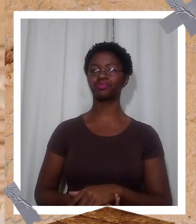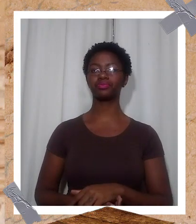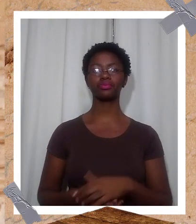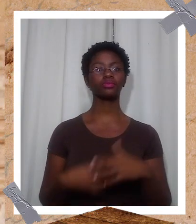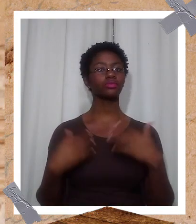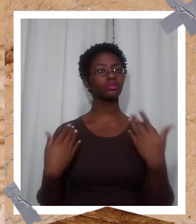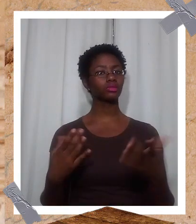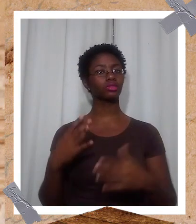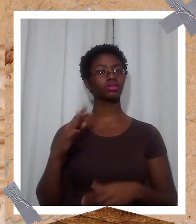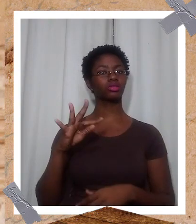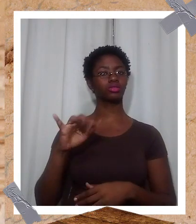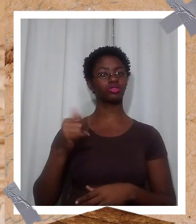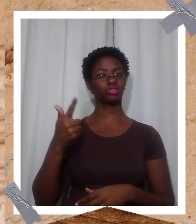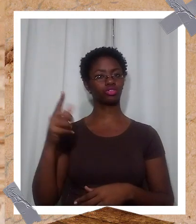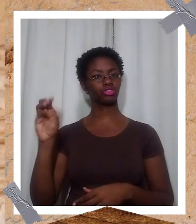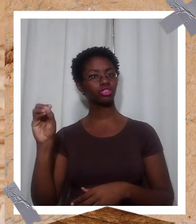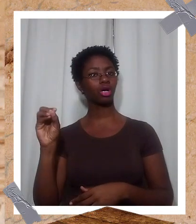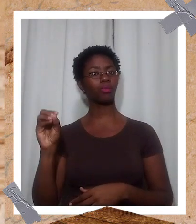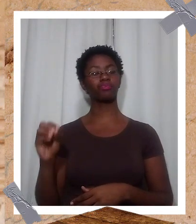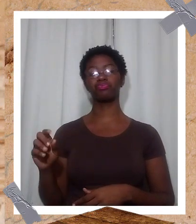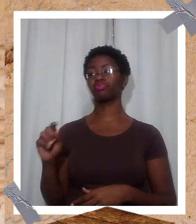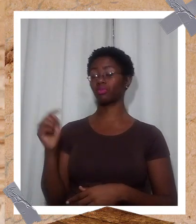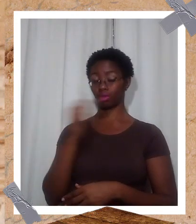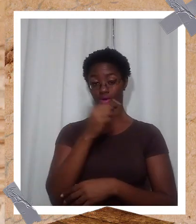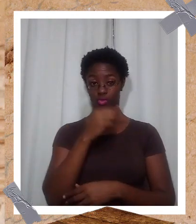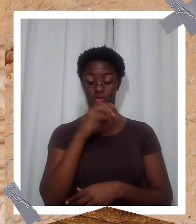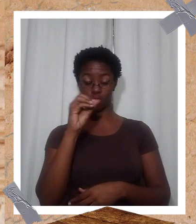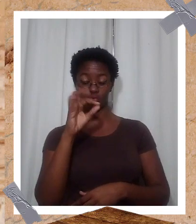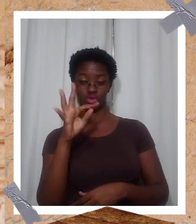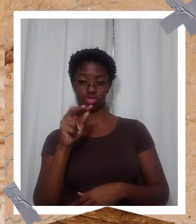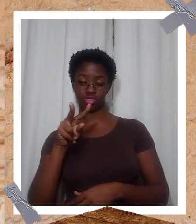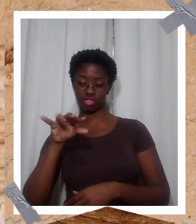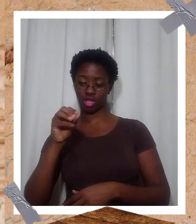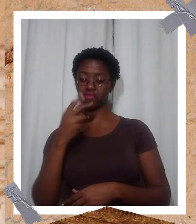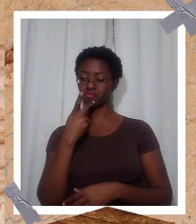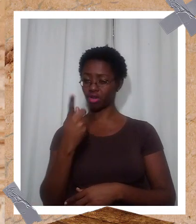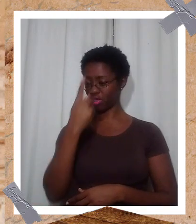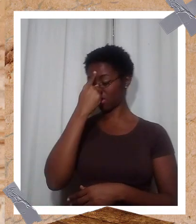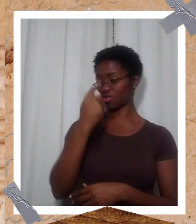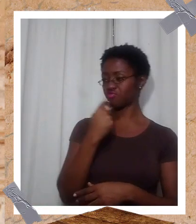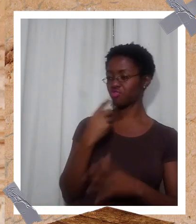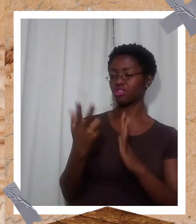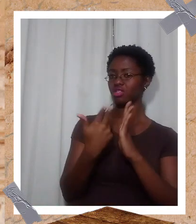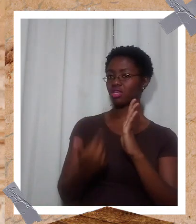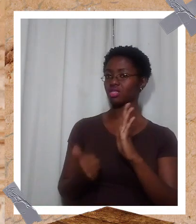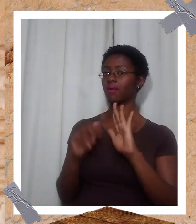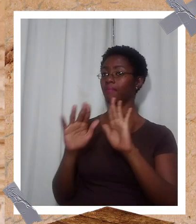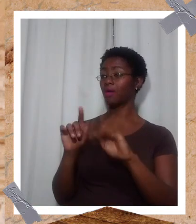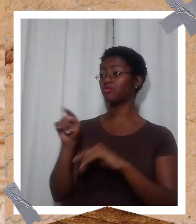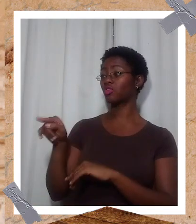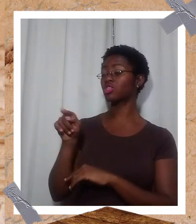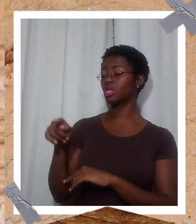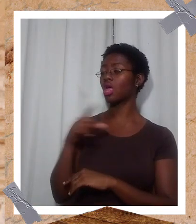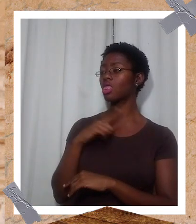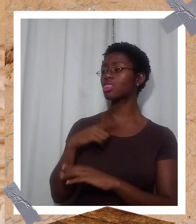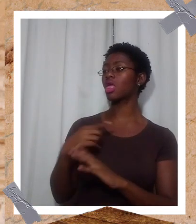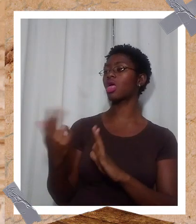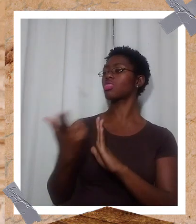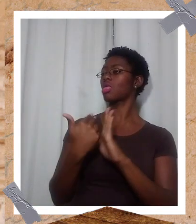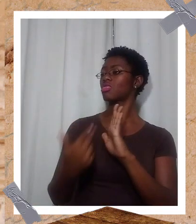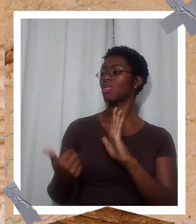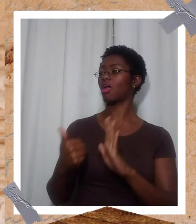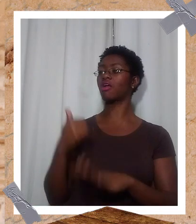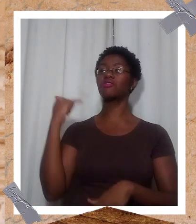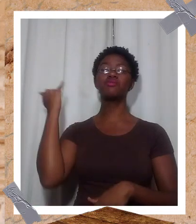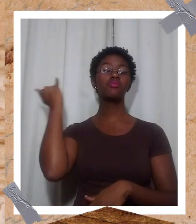Tião, enquanto o Otávio falava de ilustrações, de desenho, você tem uma ilustração audiovisual, né? Anterior